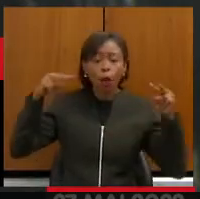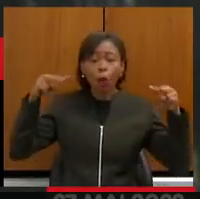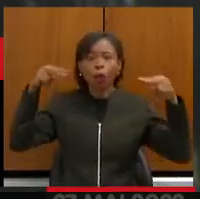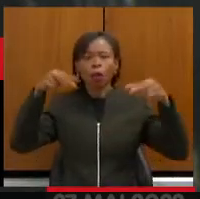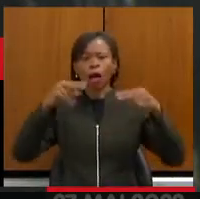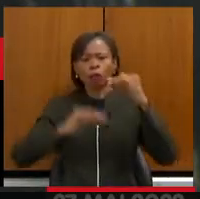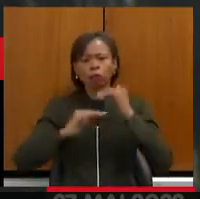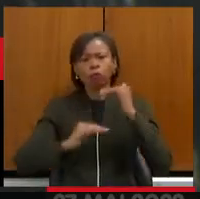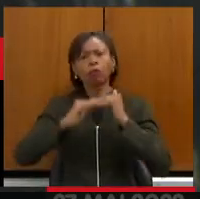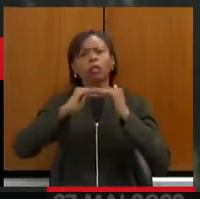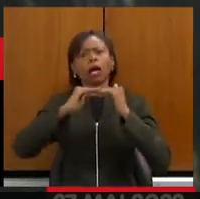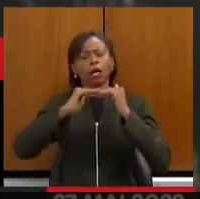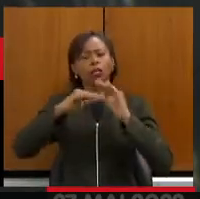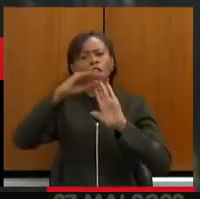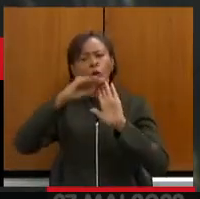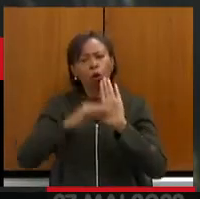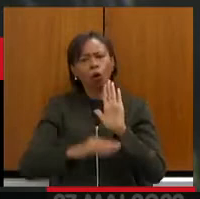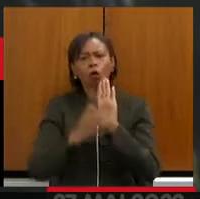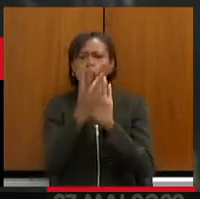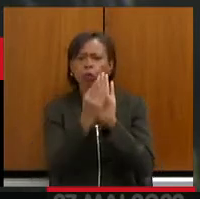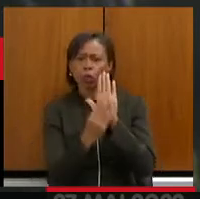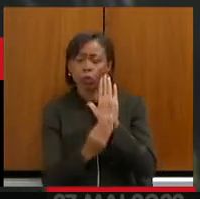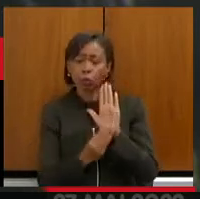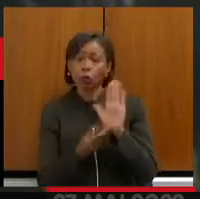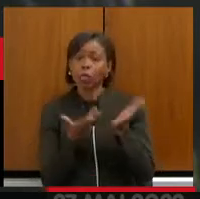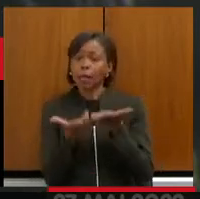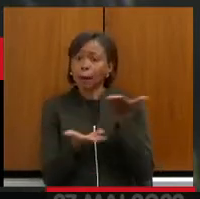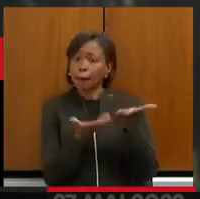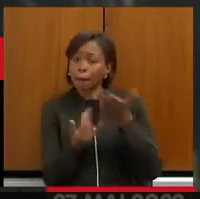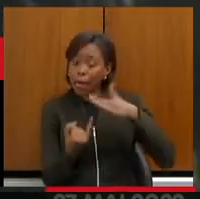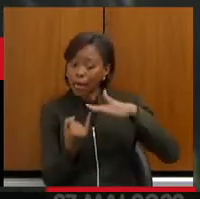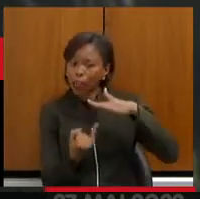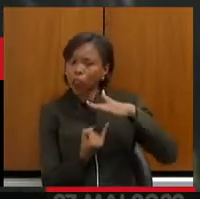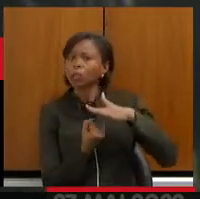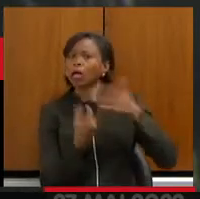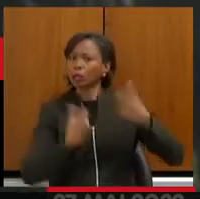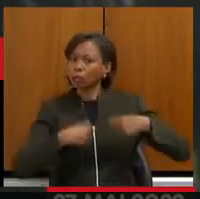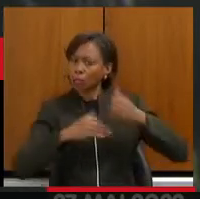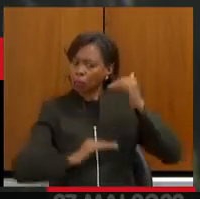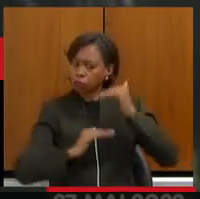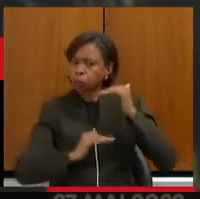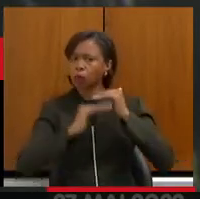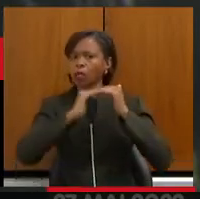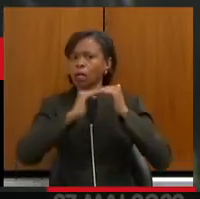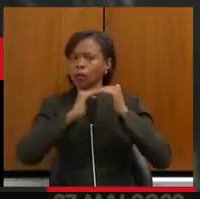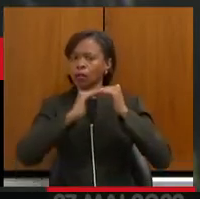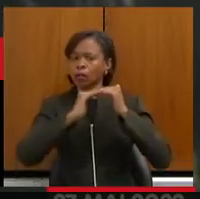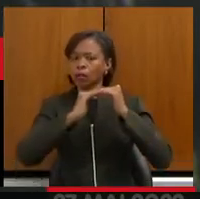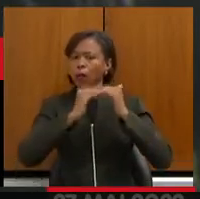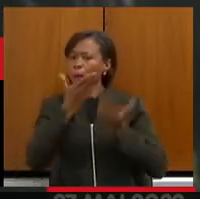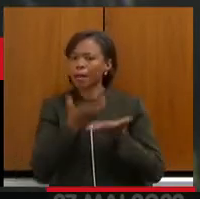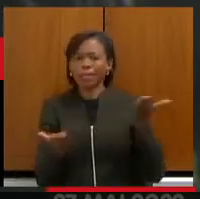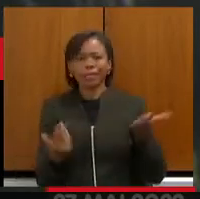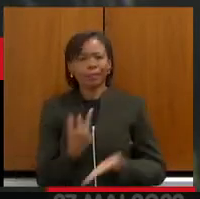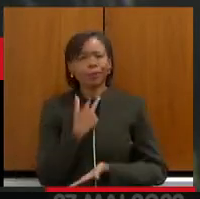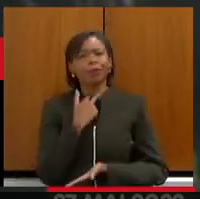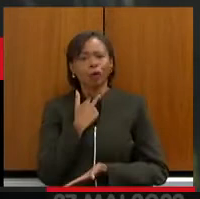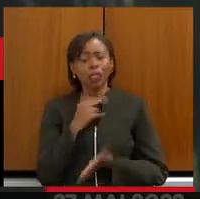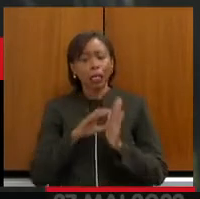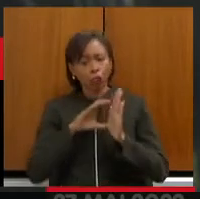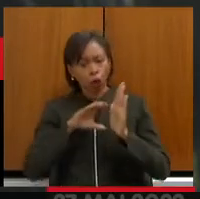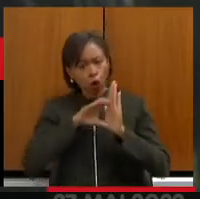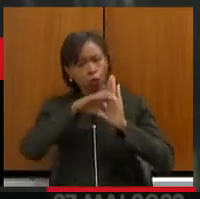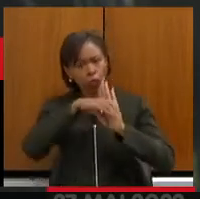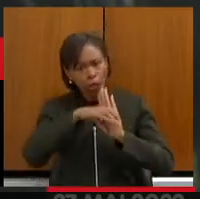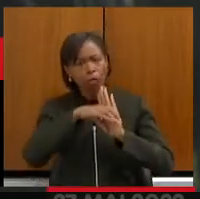pautas um tratamento institucional que leve em conta Equidade nós não podemos perder de vista esse conceito Porque